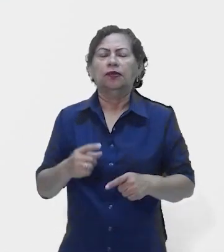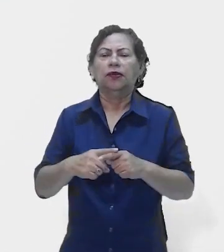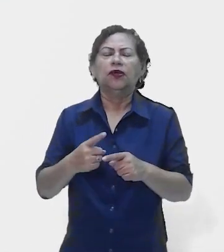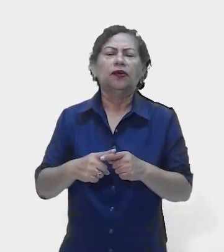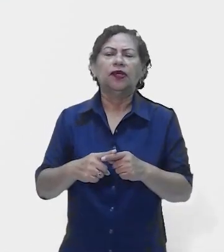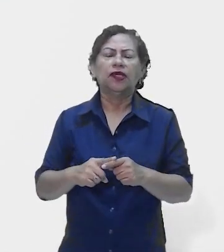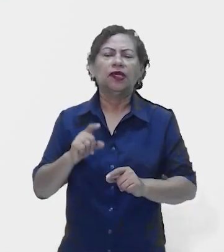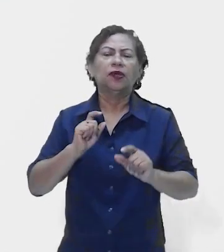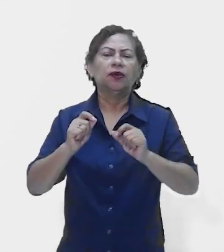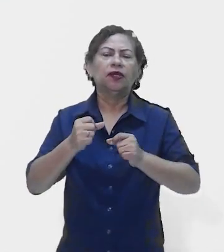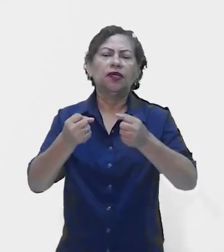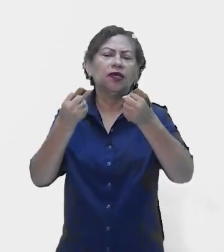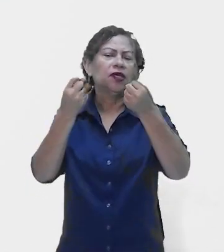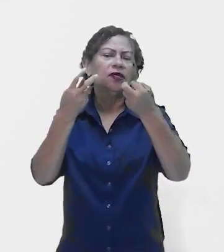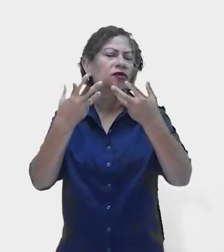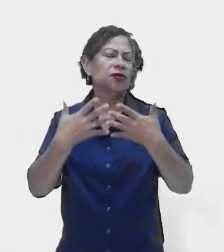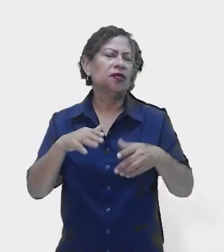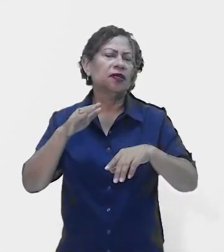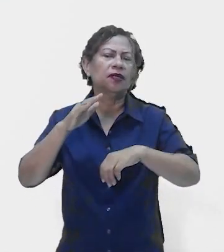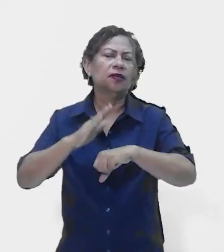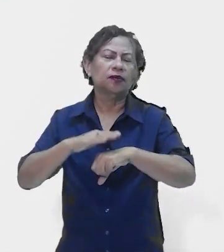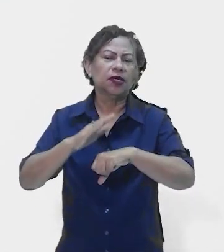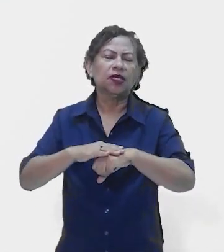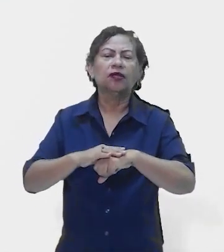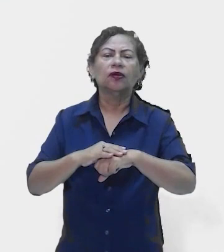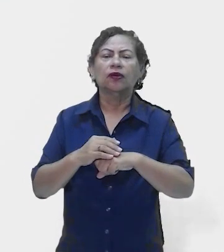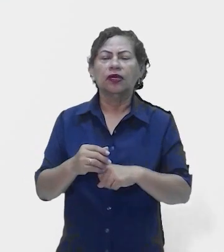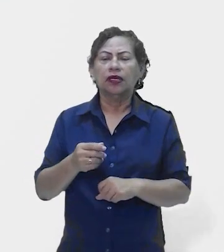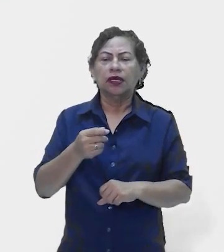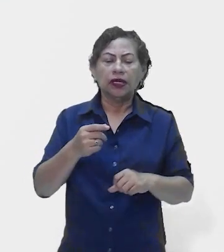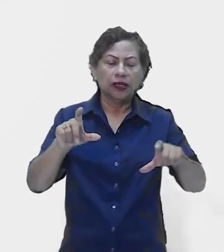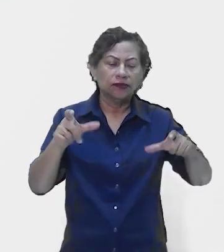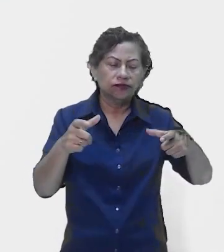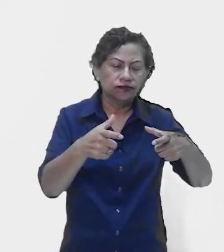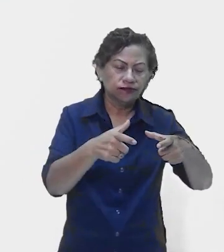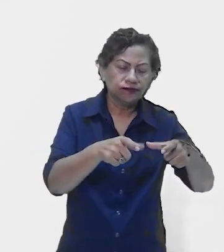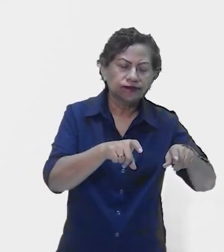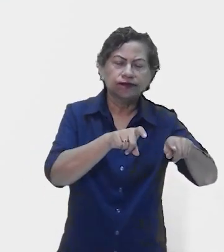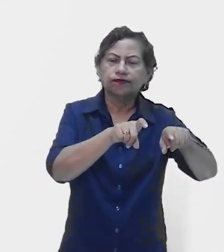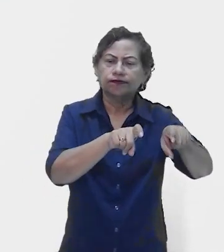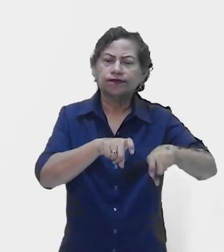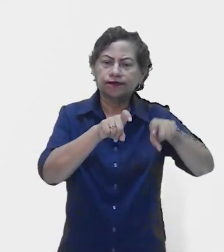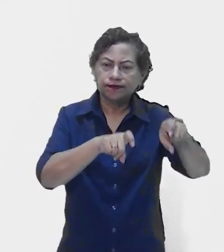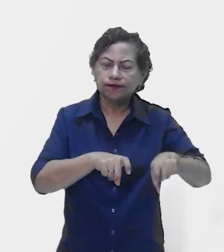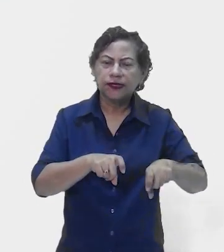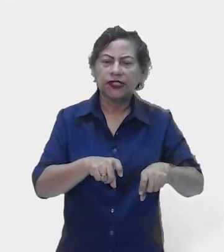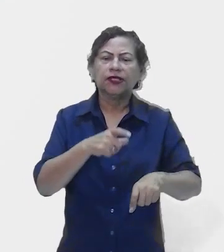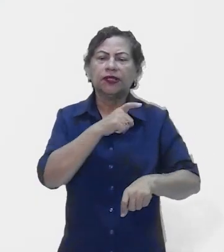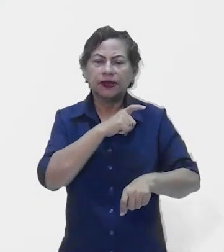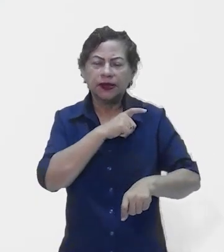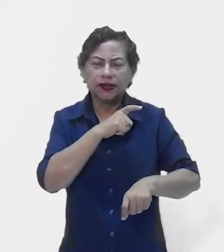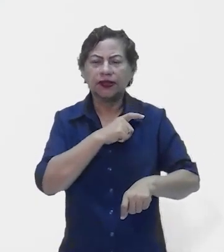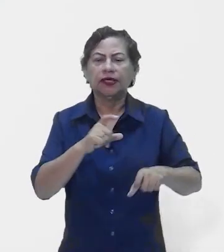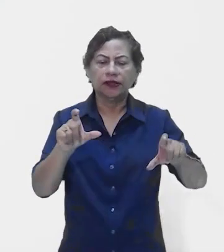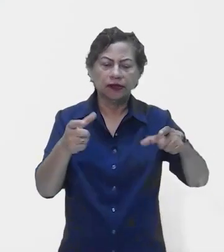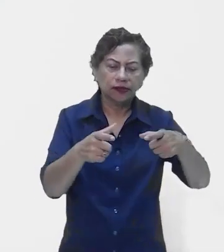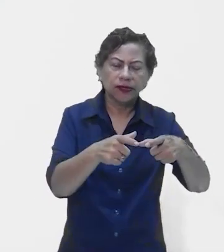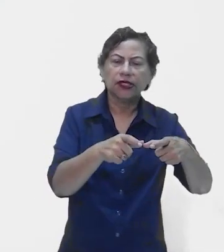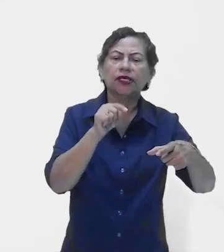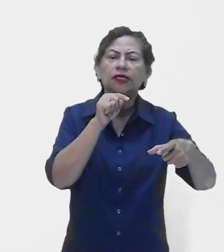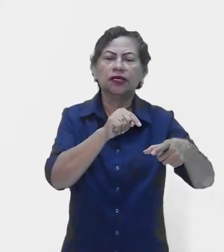explique para vocês o que são também os minifúndios, que são aquelas pequenas propriedades. As